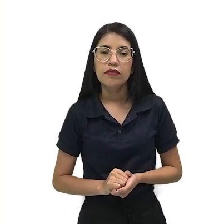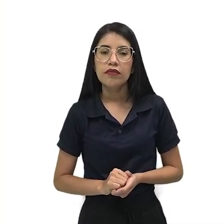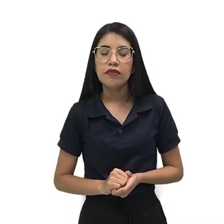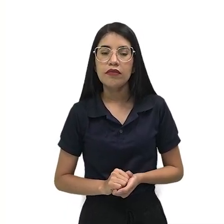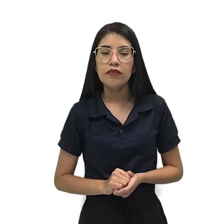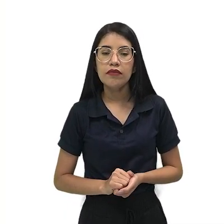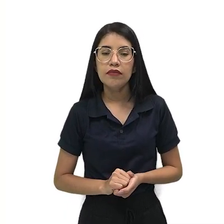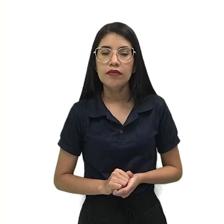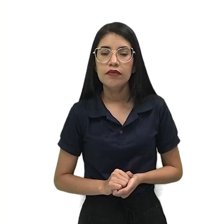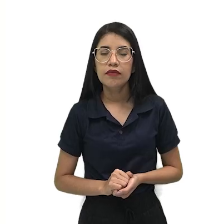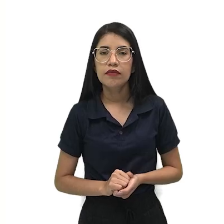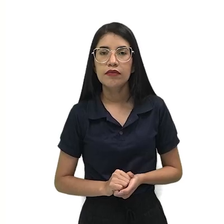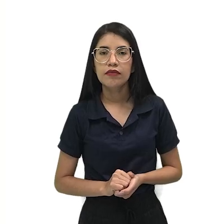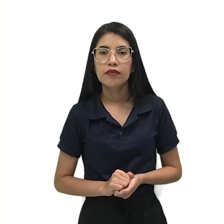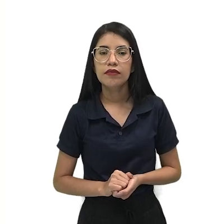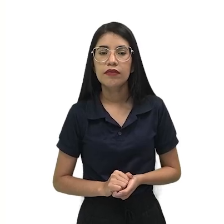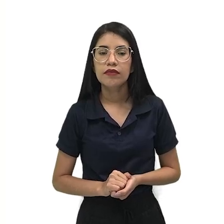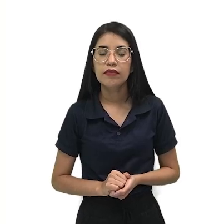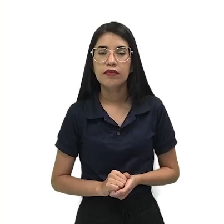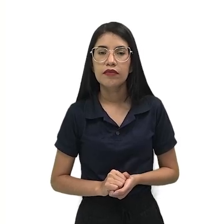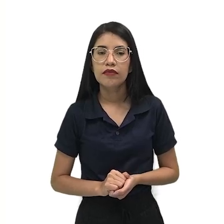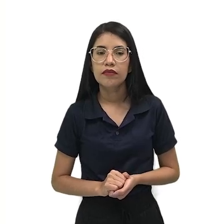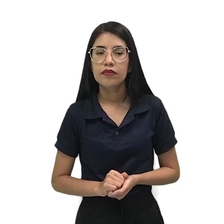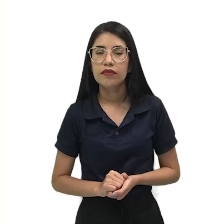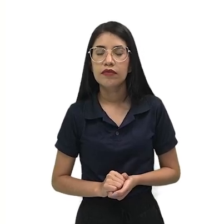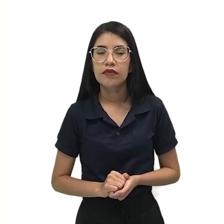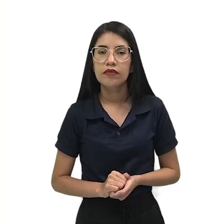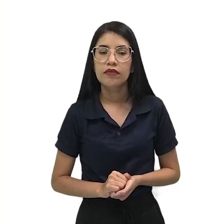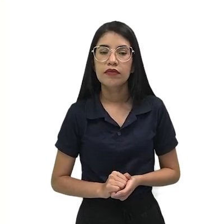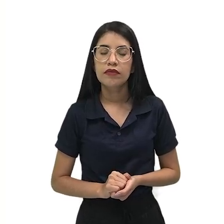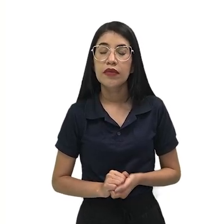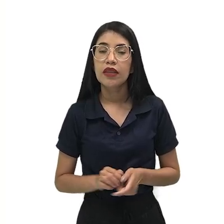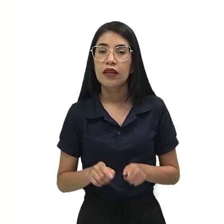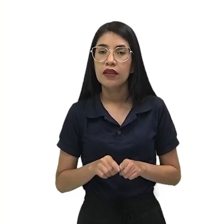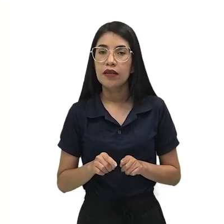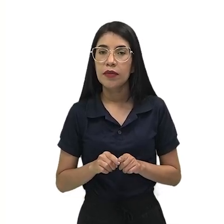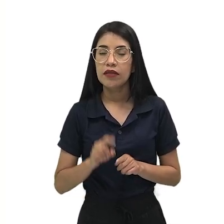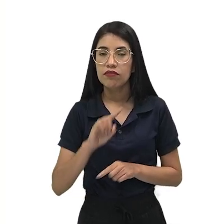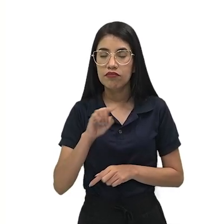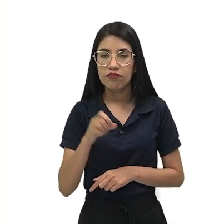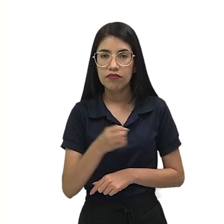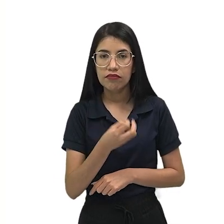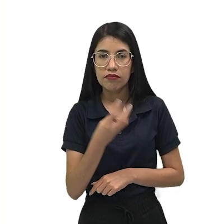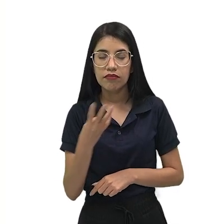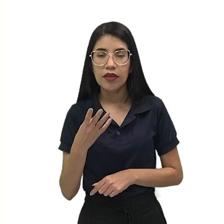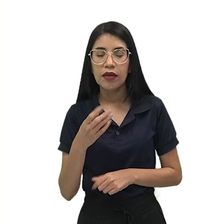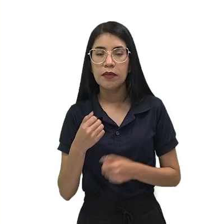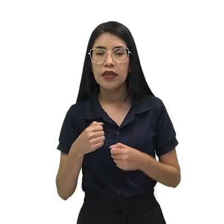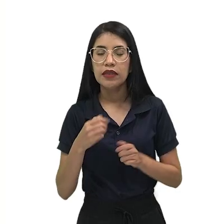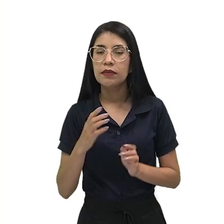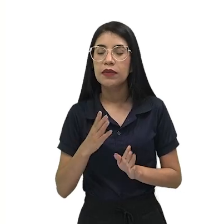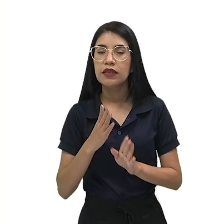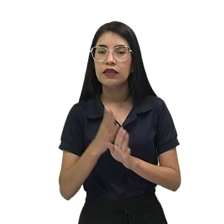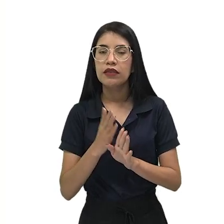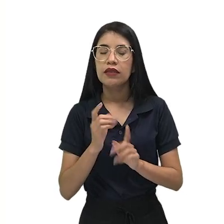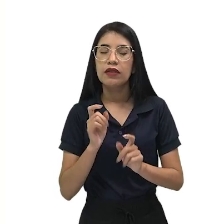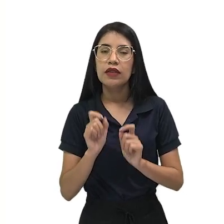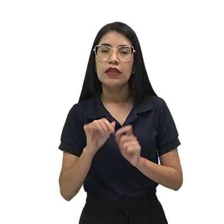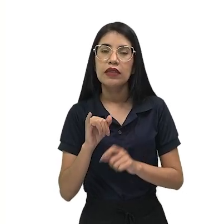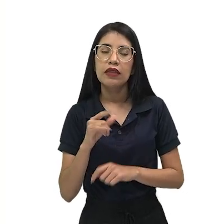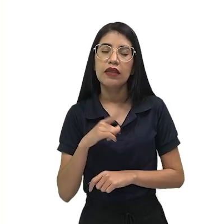352. Olha, essa é a parte decimal. Dentro da parte decimal, você tem que identificar se